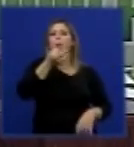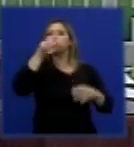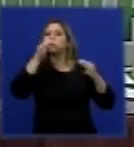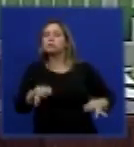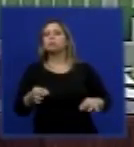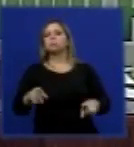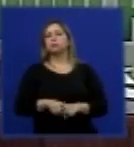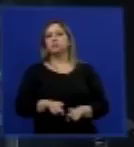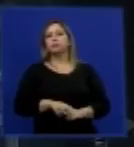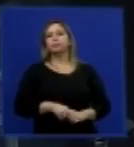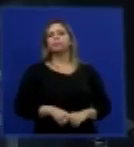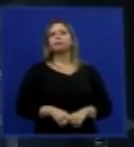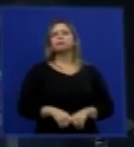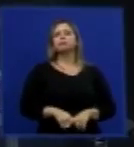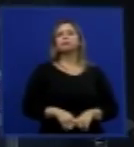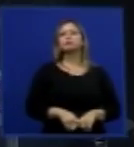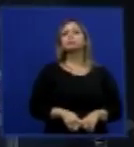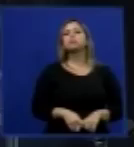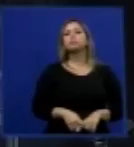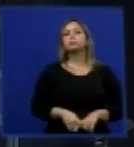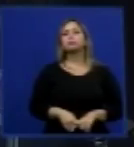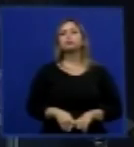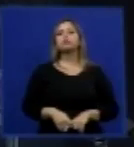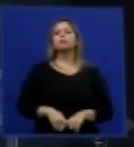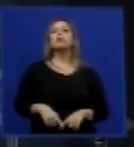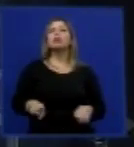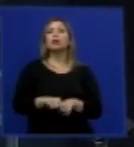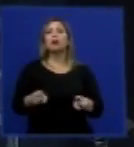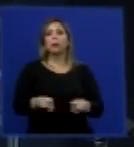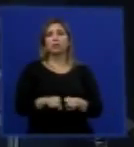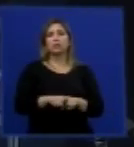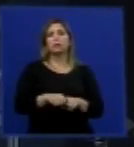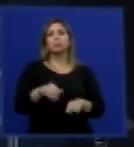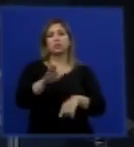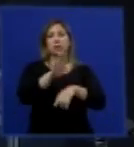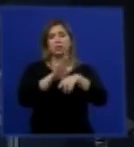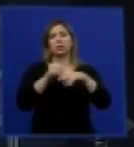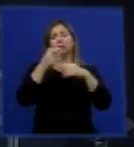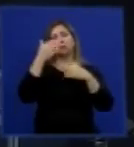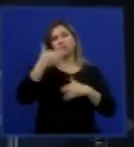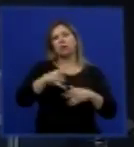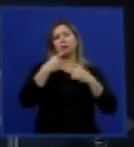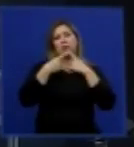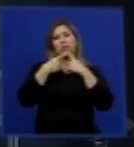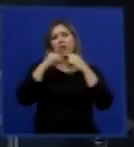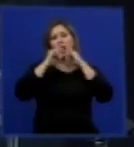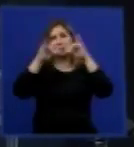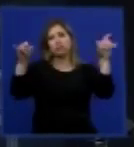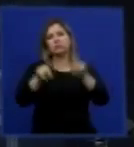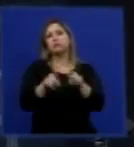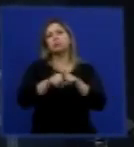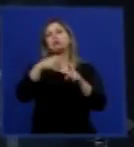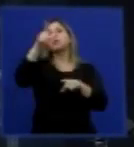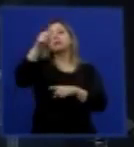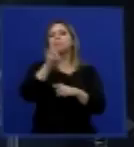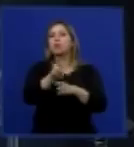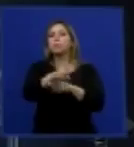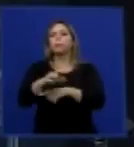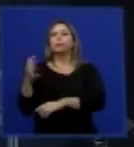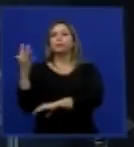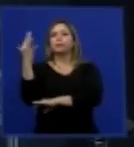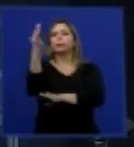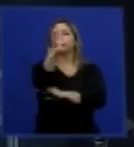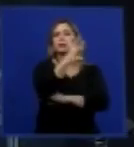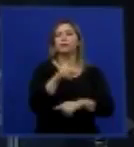quero também e fazer um um um lamento e um chamamento Aos aos diversos órgãos ambientais do país